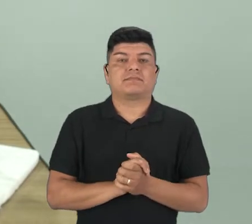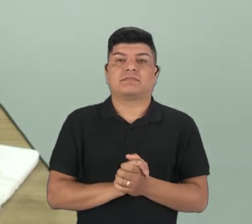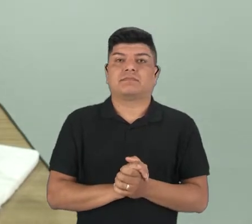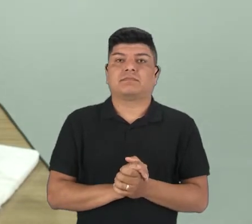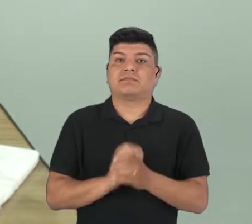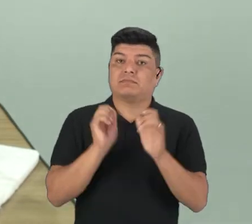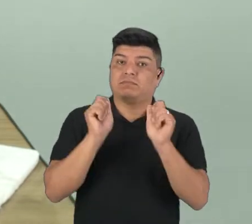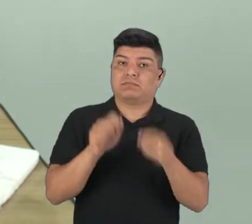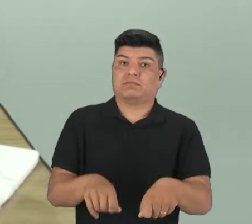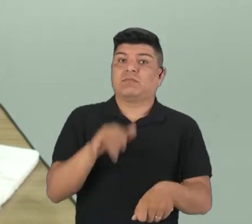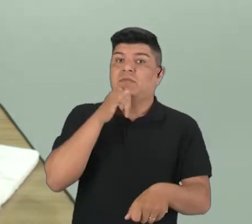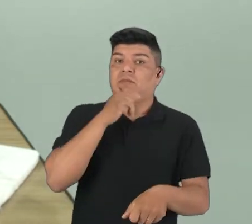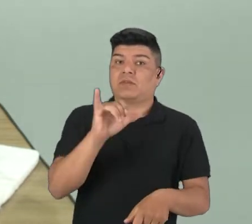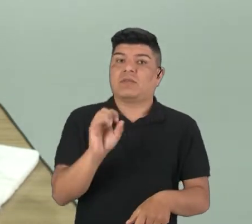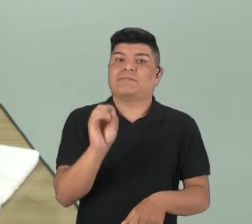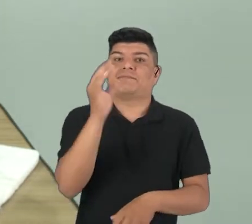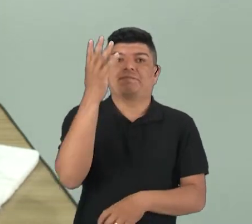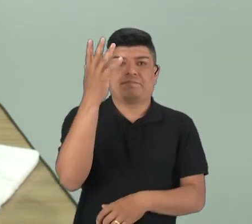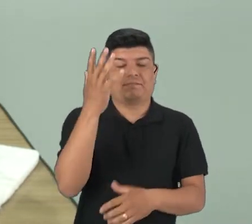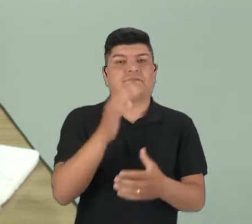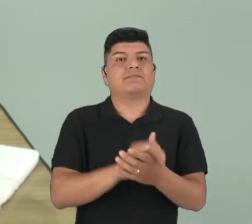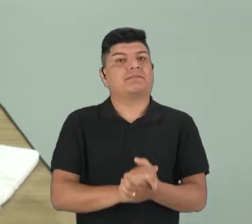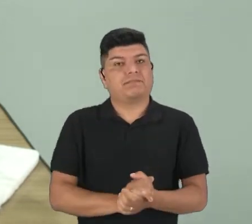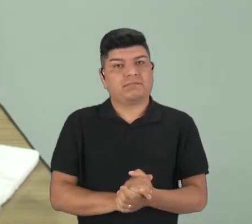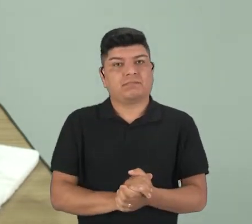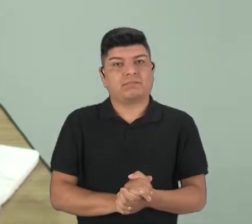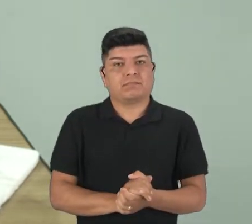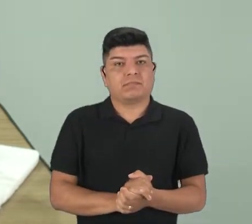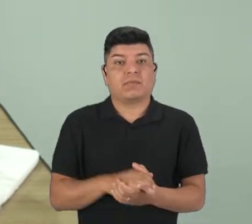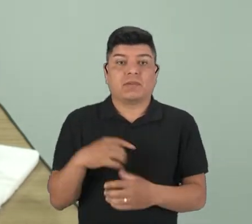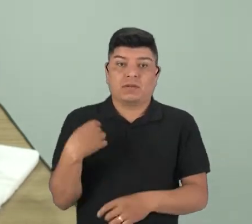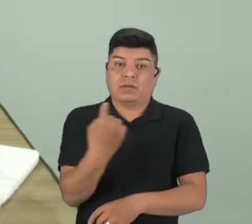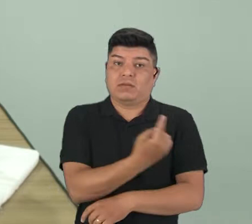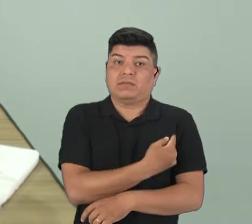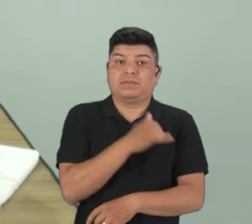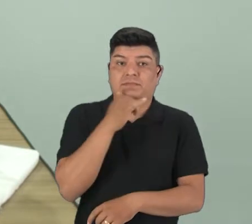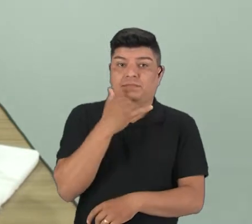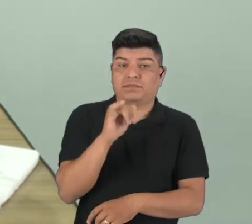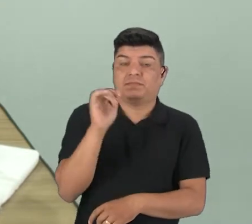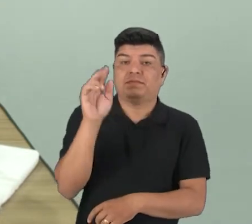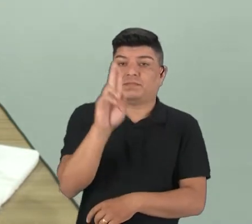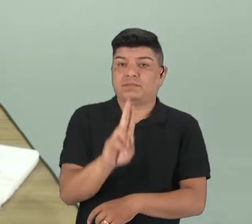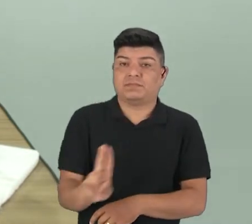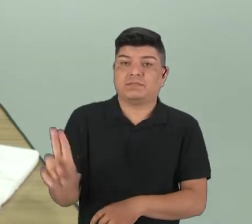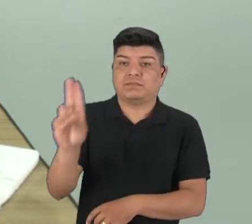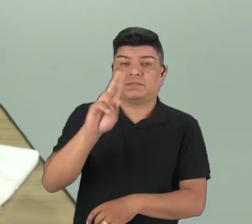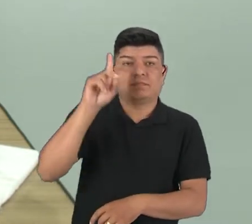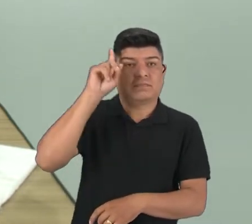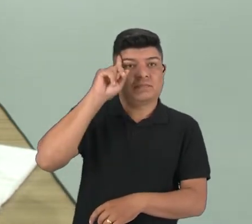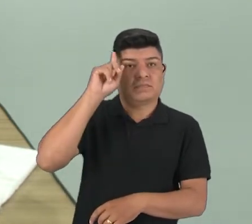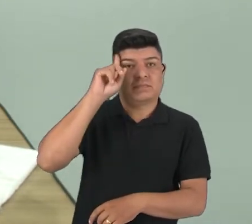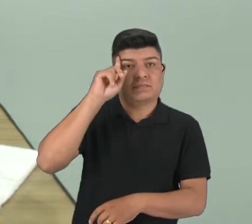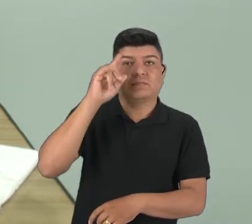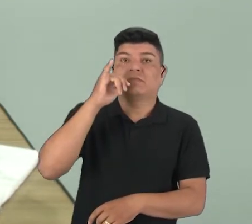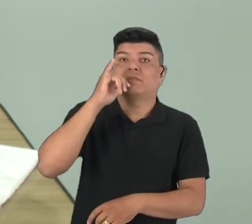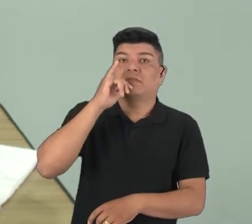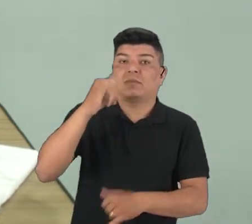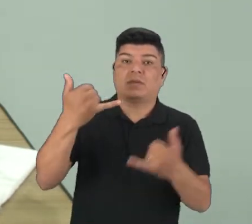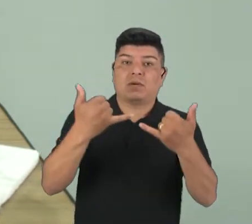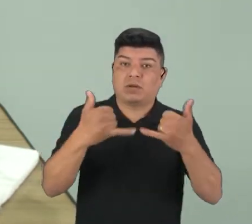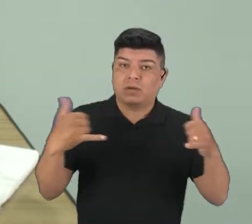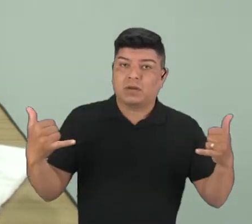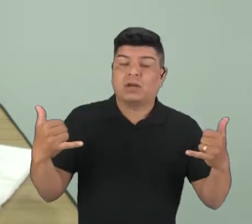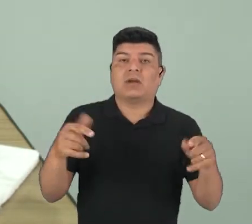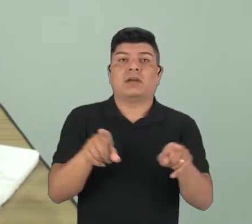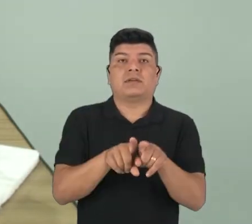condições para que a energia aconteça. E para que a energia que nós utilizamos no nosso dia a dia, como a luz elétrica, né,